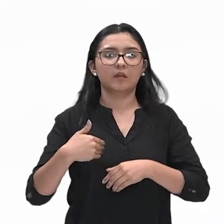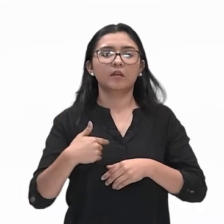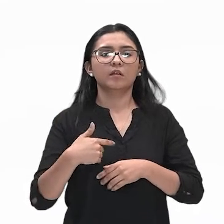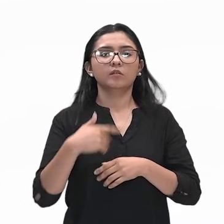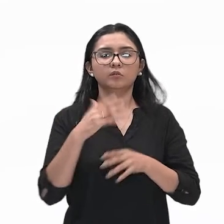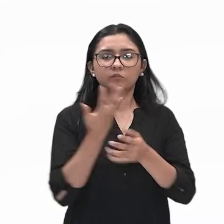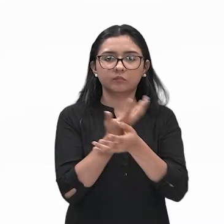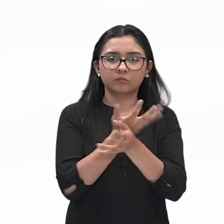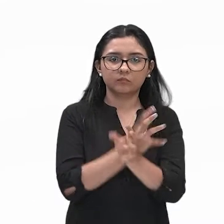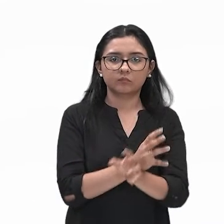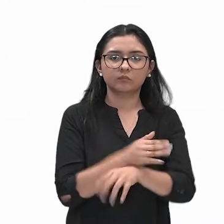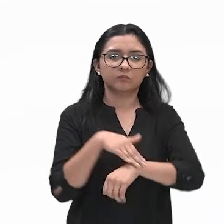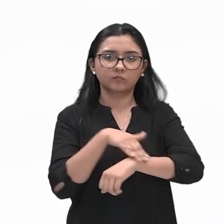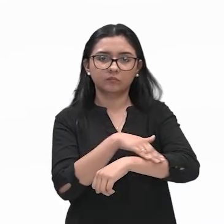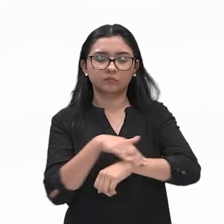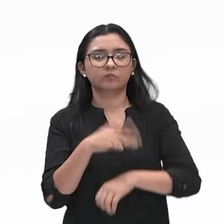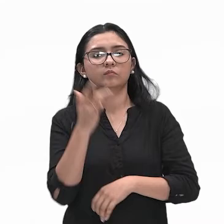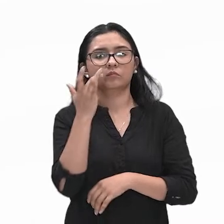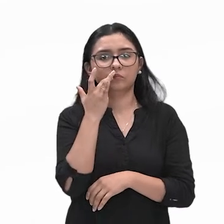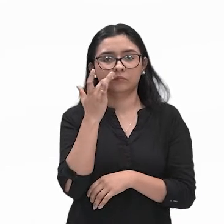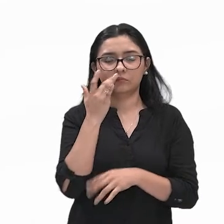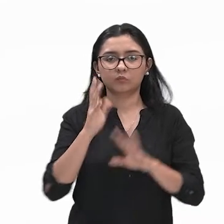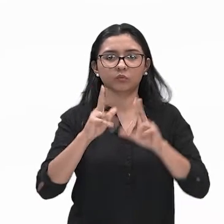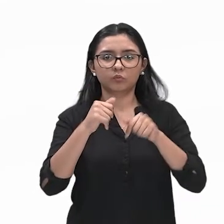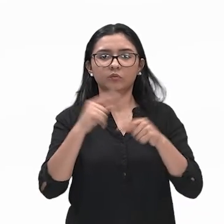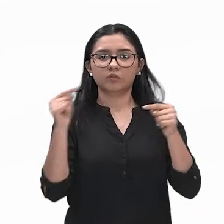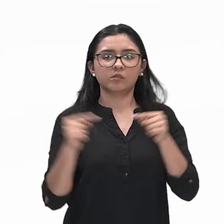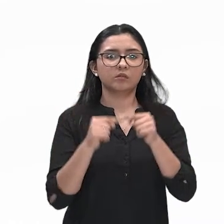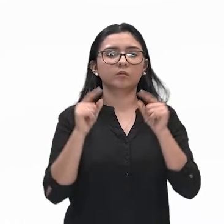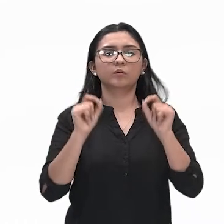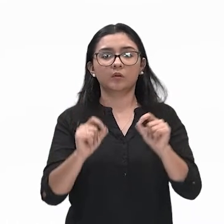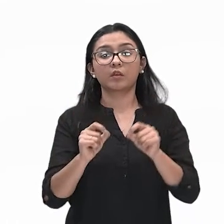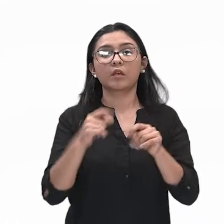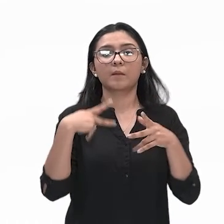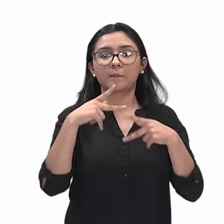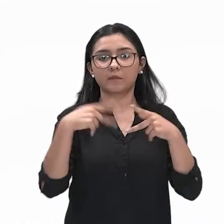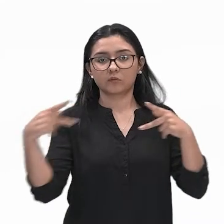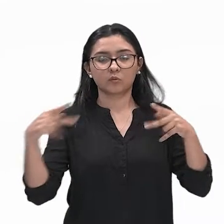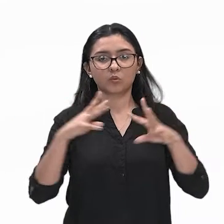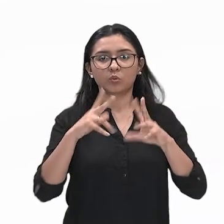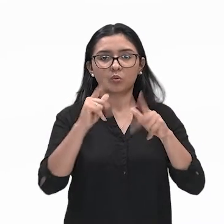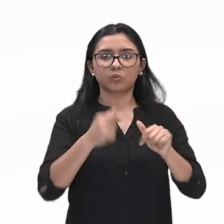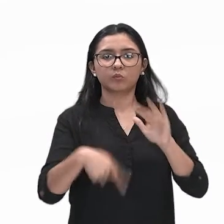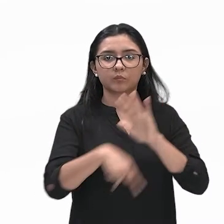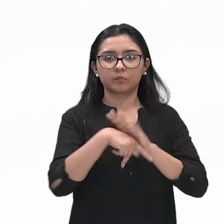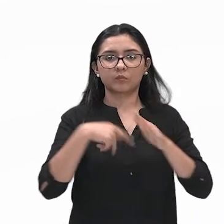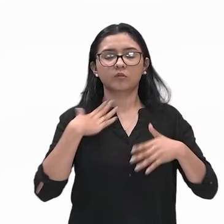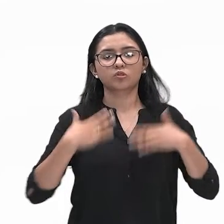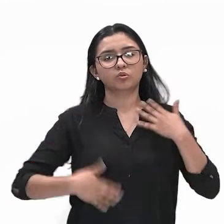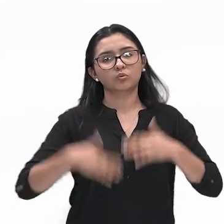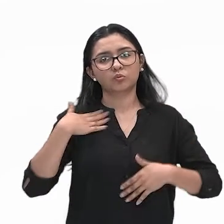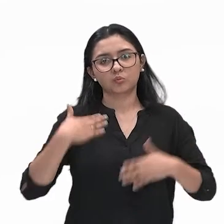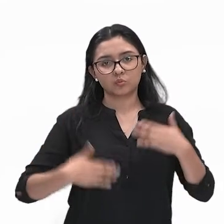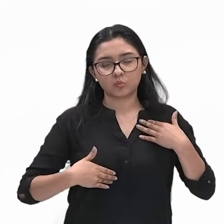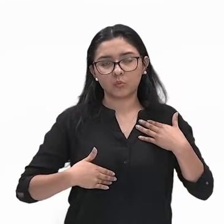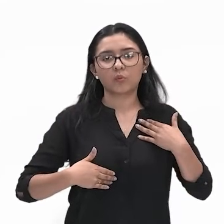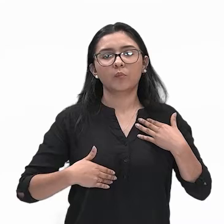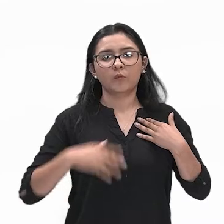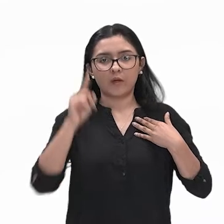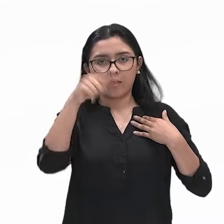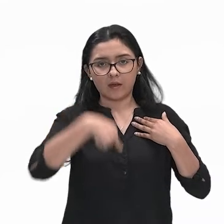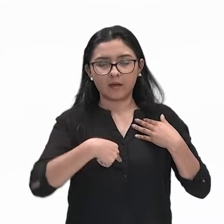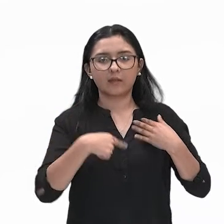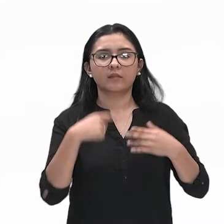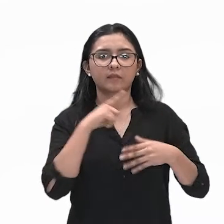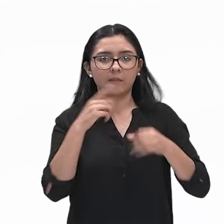dente, pele, tudo tem a ver com proteína, tá? Então, tudo que estrutura o nosso organismo tem a